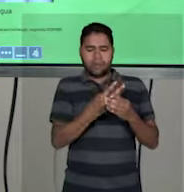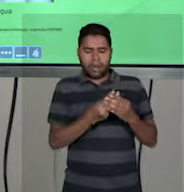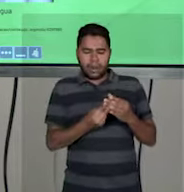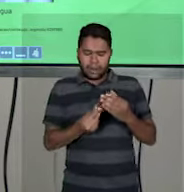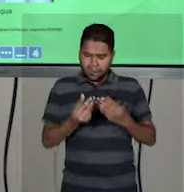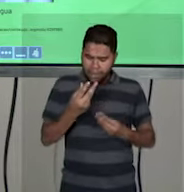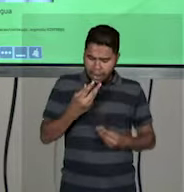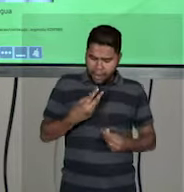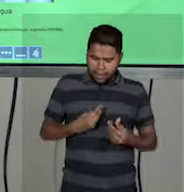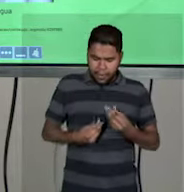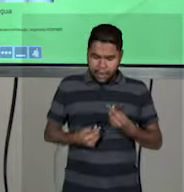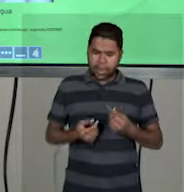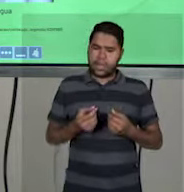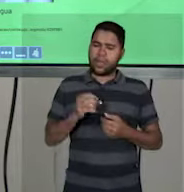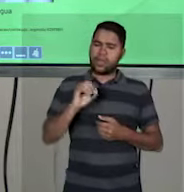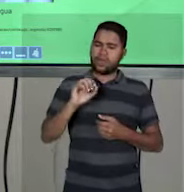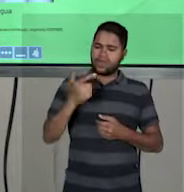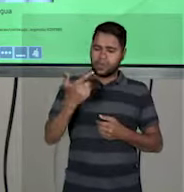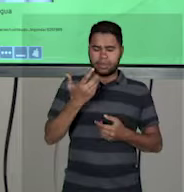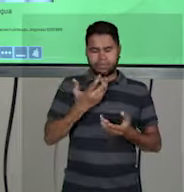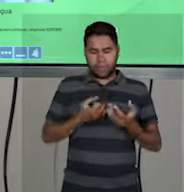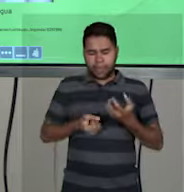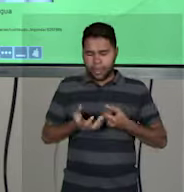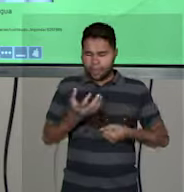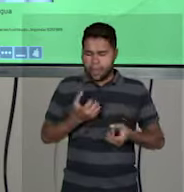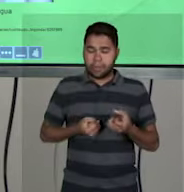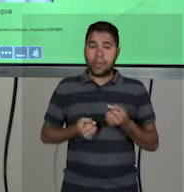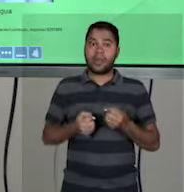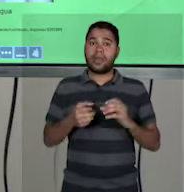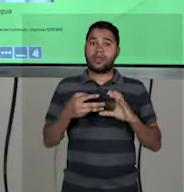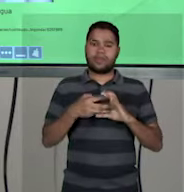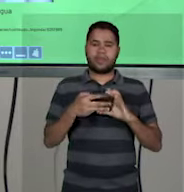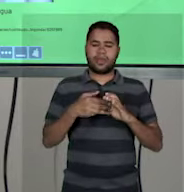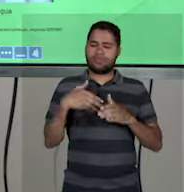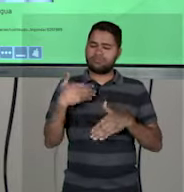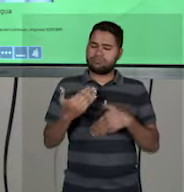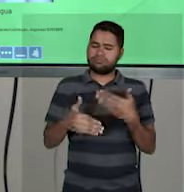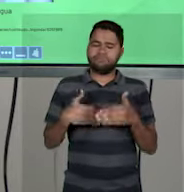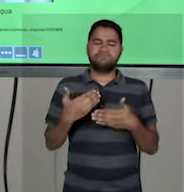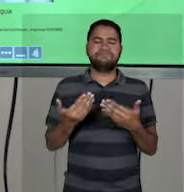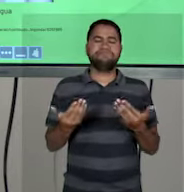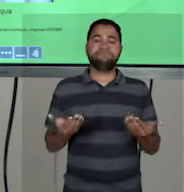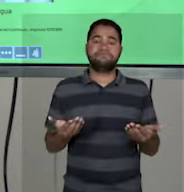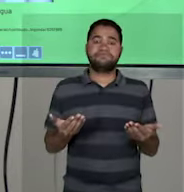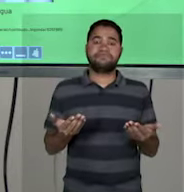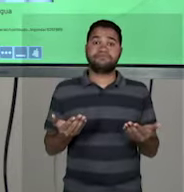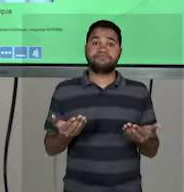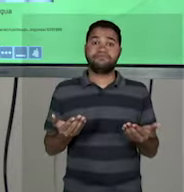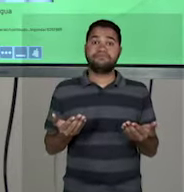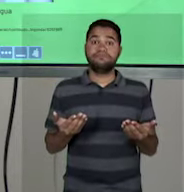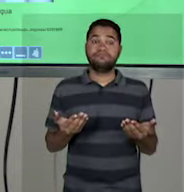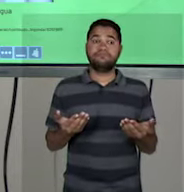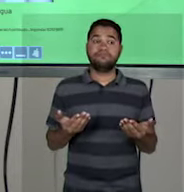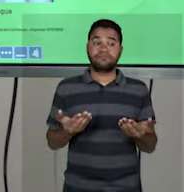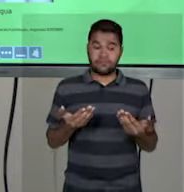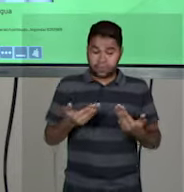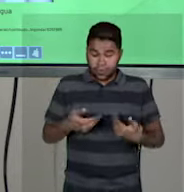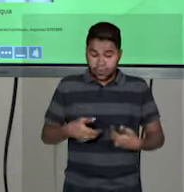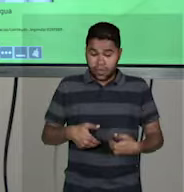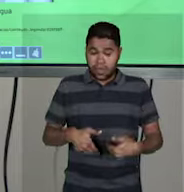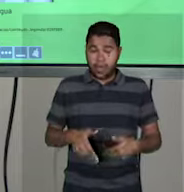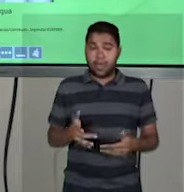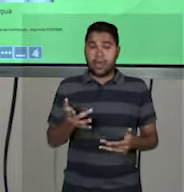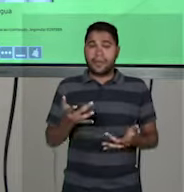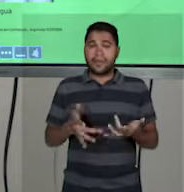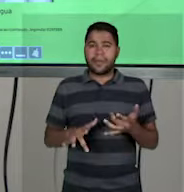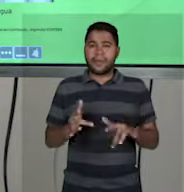nutriente, levou oxigênio, a célula fez o seu processo metabólico. E aí, o que ela vai eliminar são